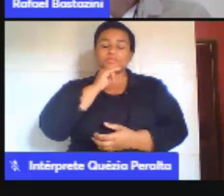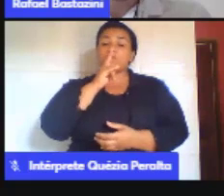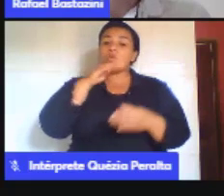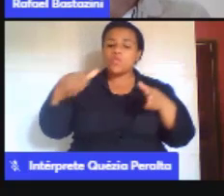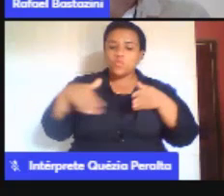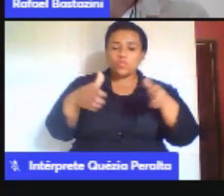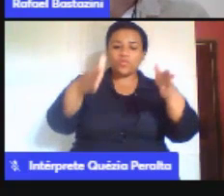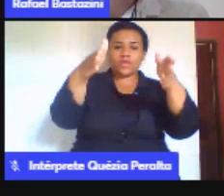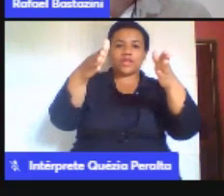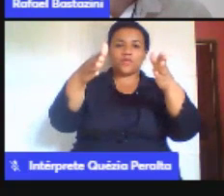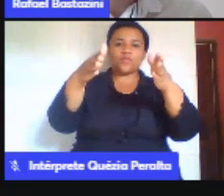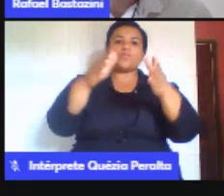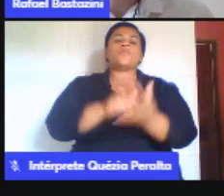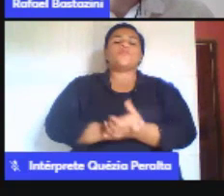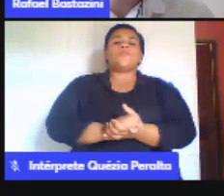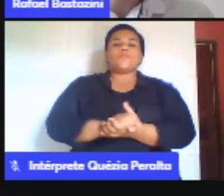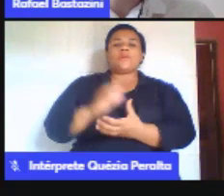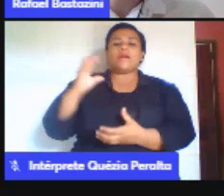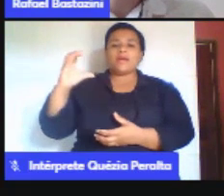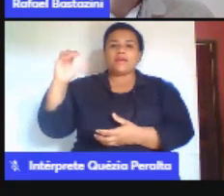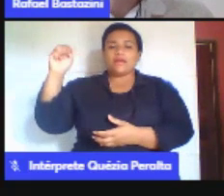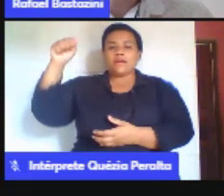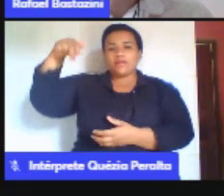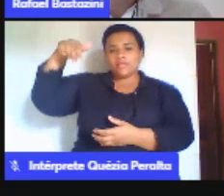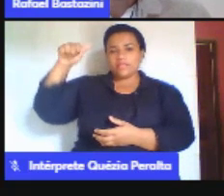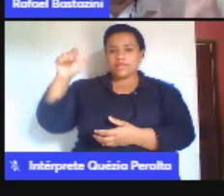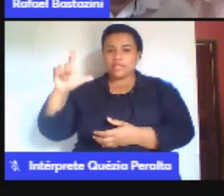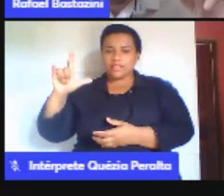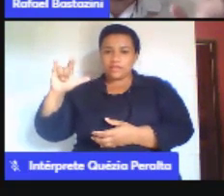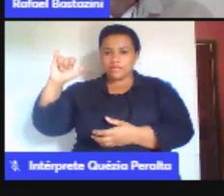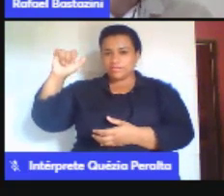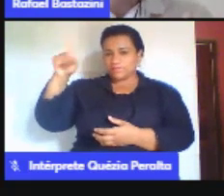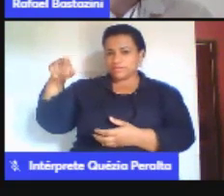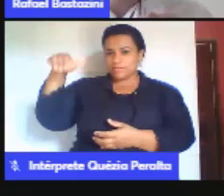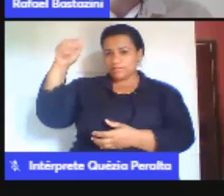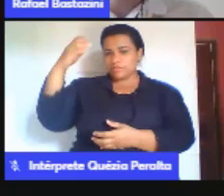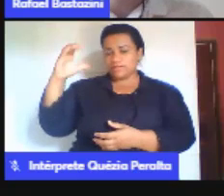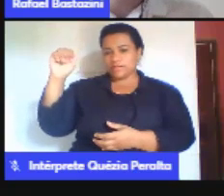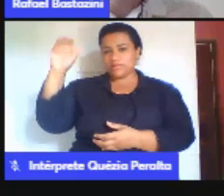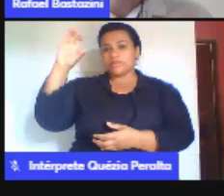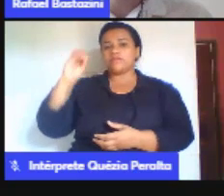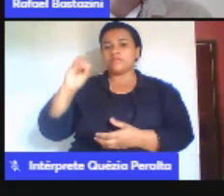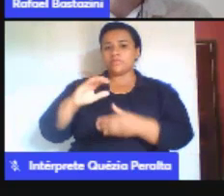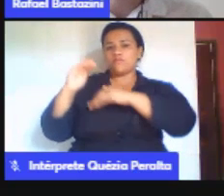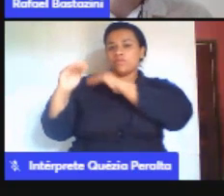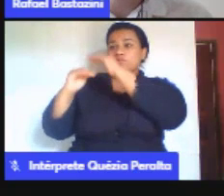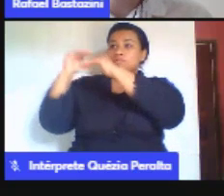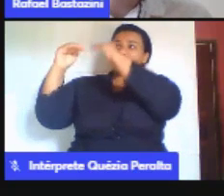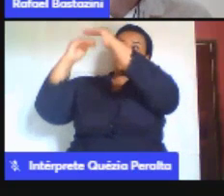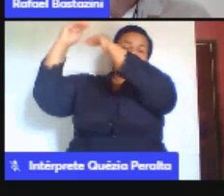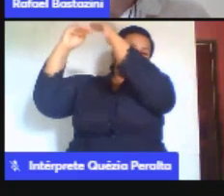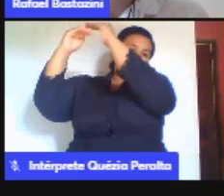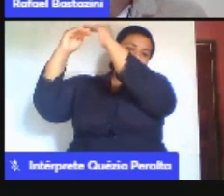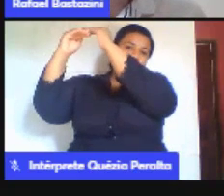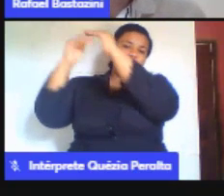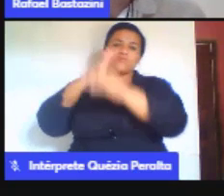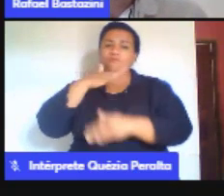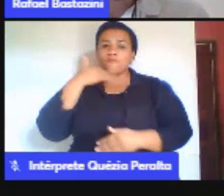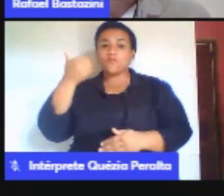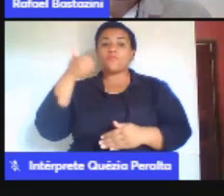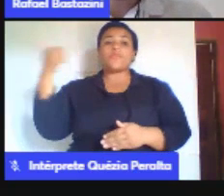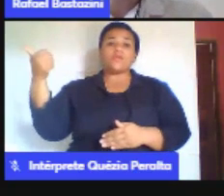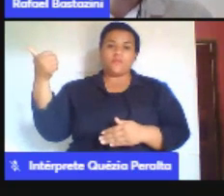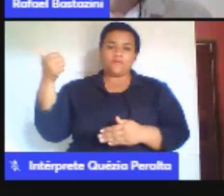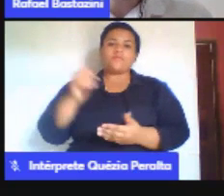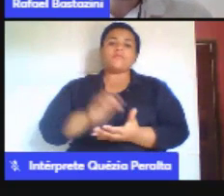está associada a esse desenvolvimento, entre aspas, porque hoje a canalização fechada ela é